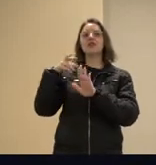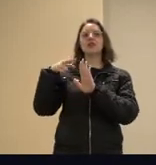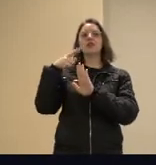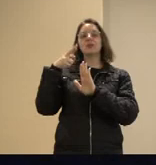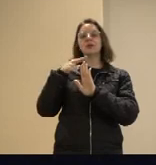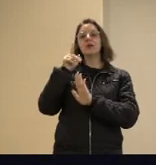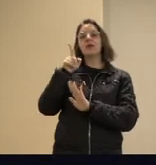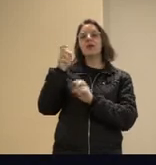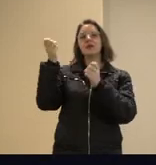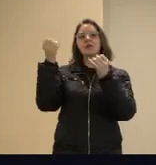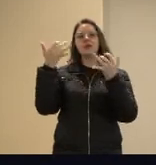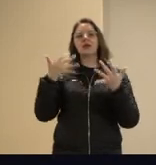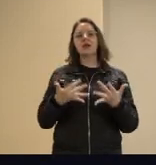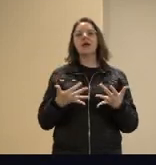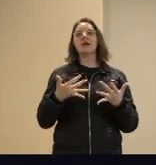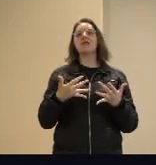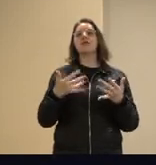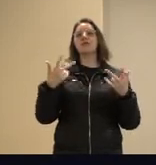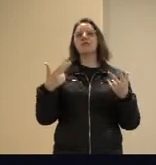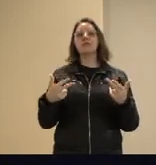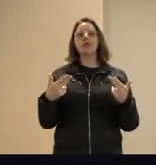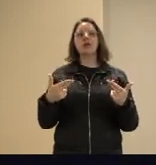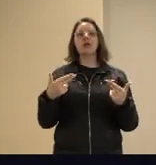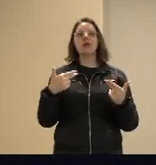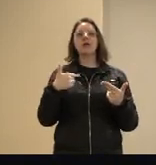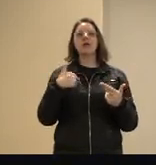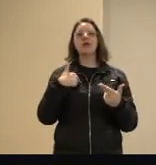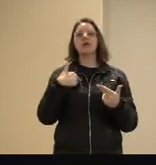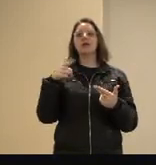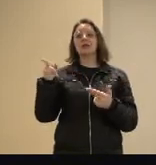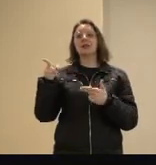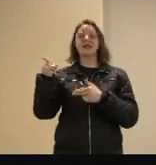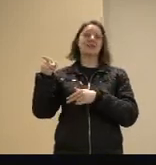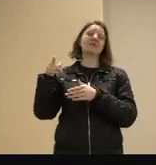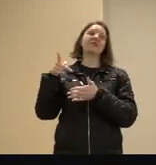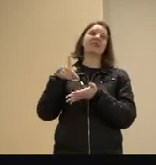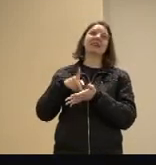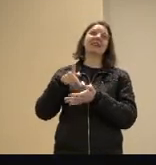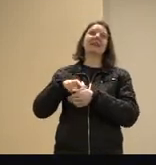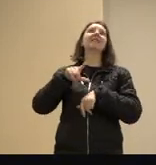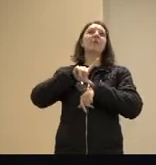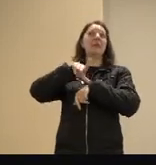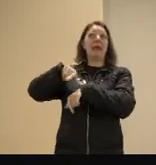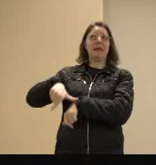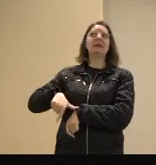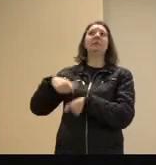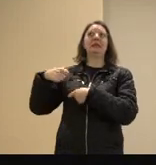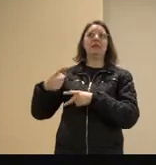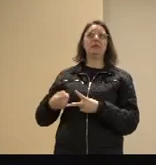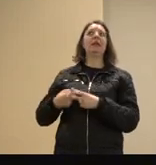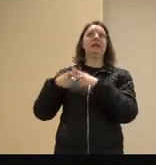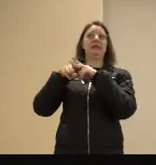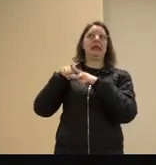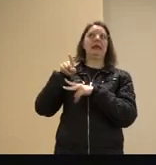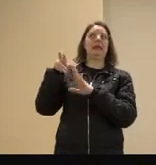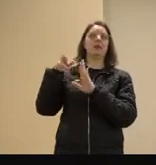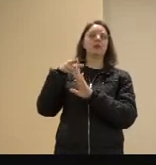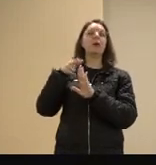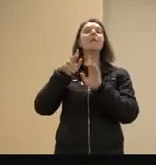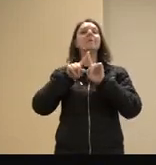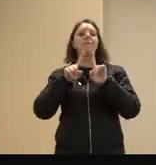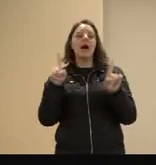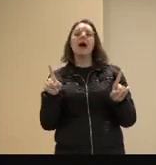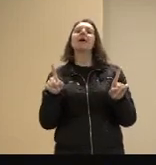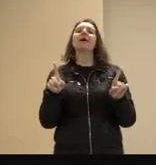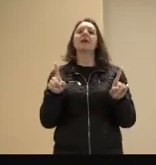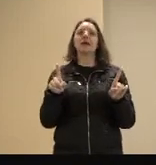lá que falava, e que eu acho que ela já está também a pé e atrasada, que ela já deveria ter sido atualizada, para